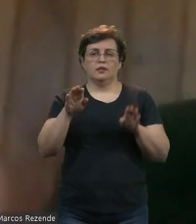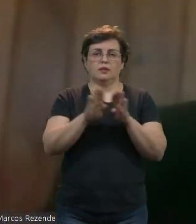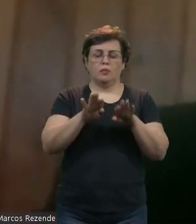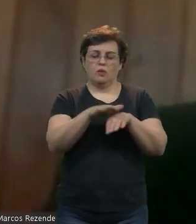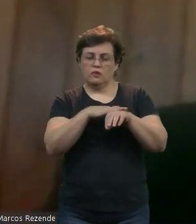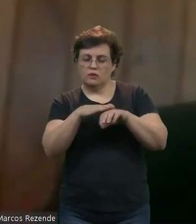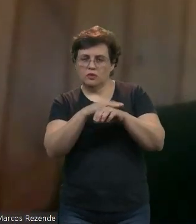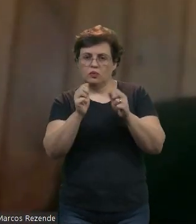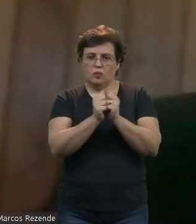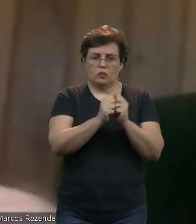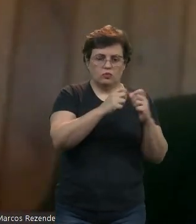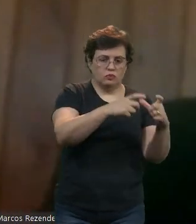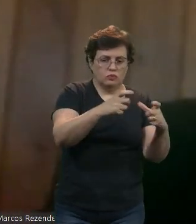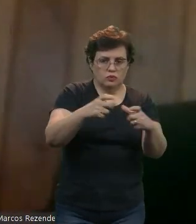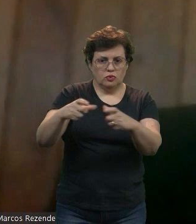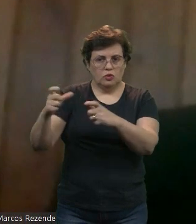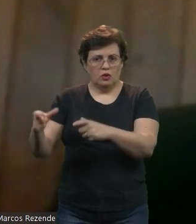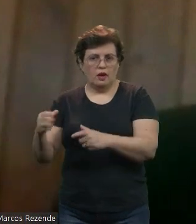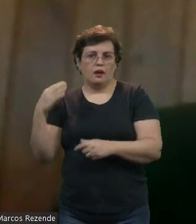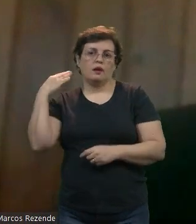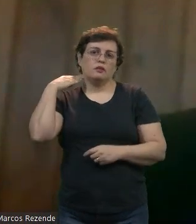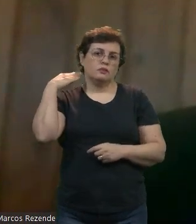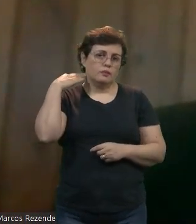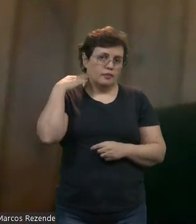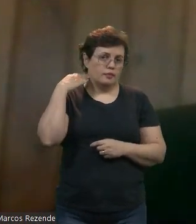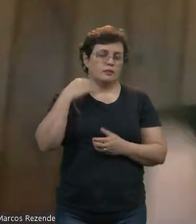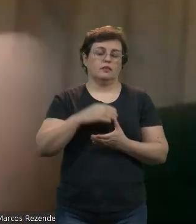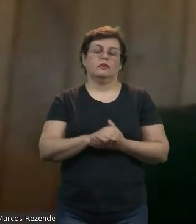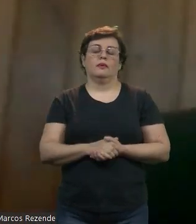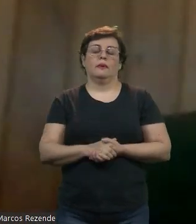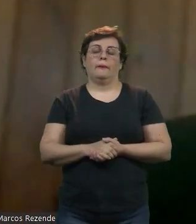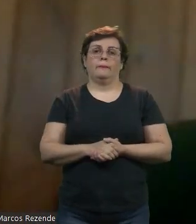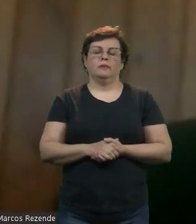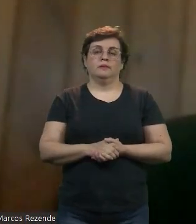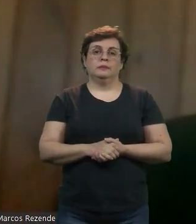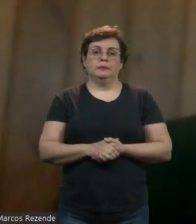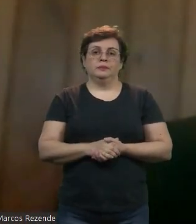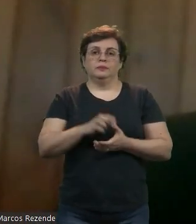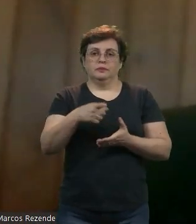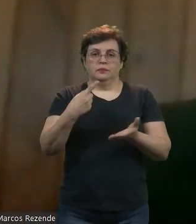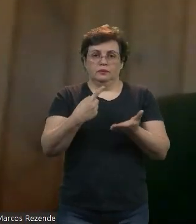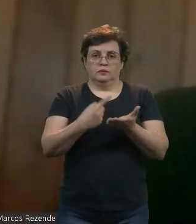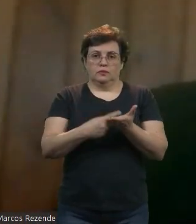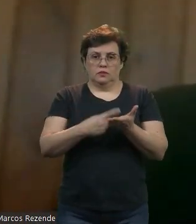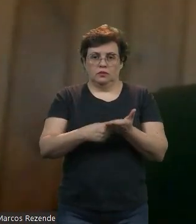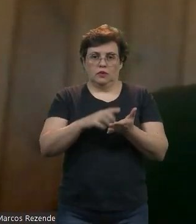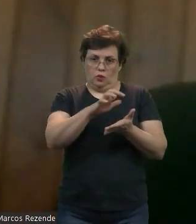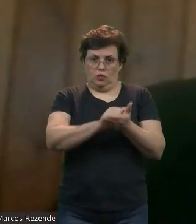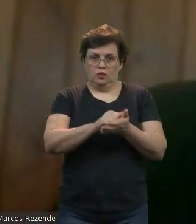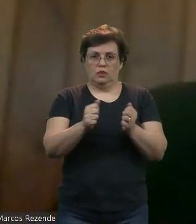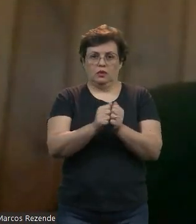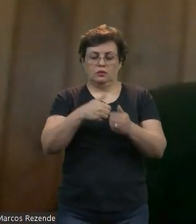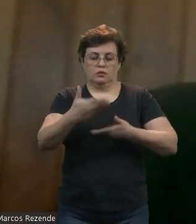os estabelecimentos bancários, fruto desse contrato com os servidores,